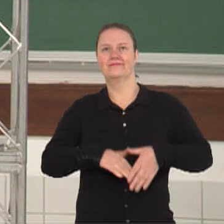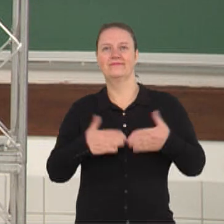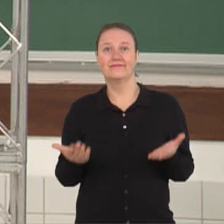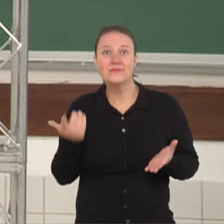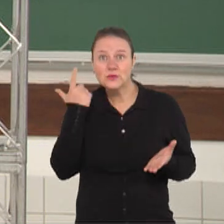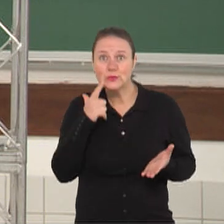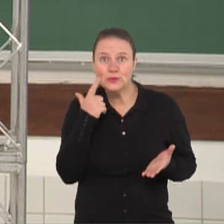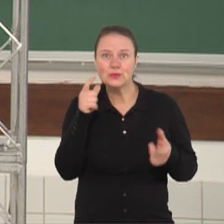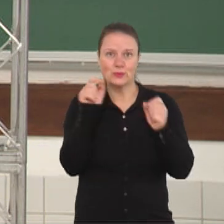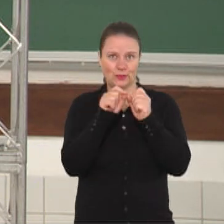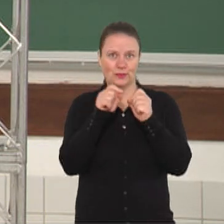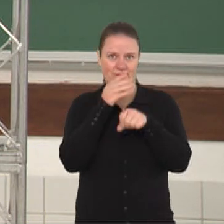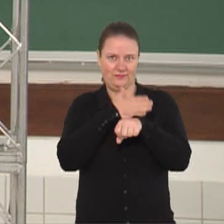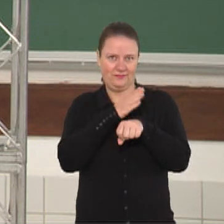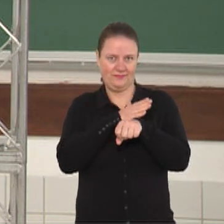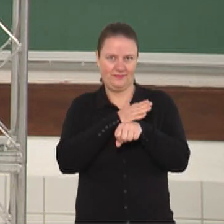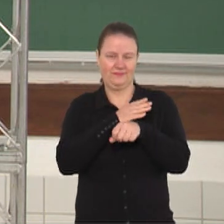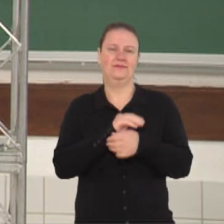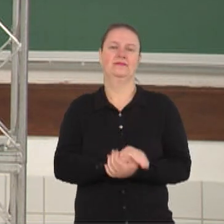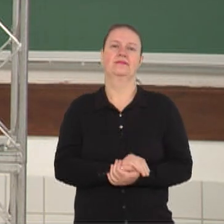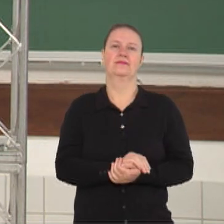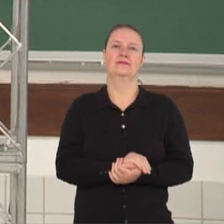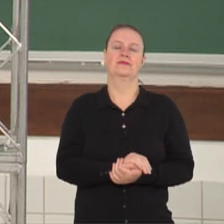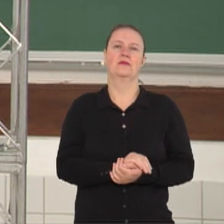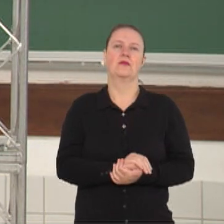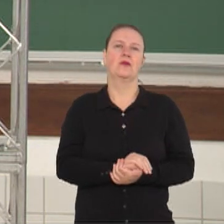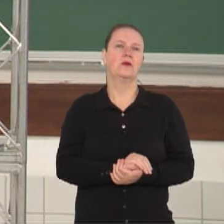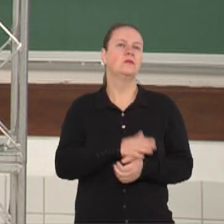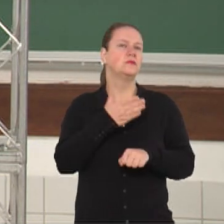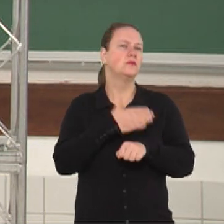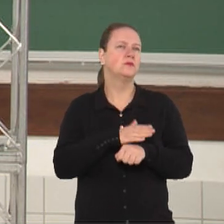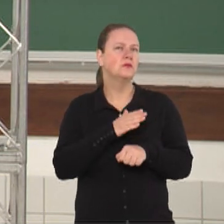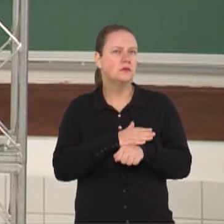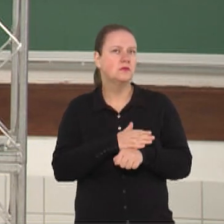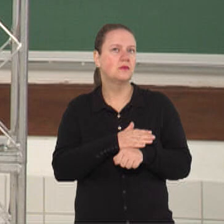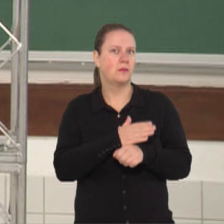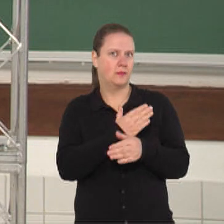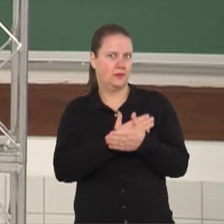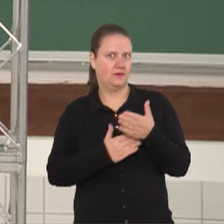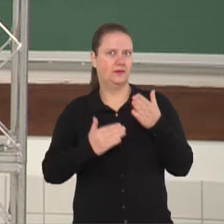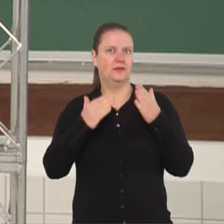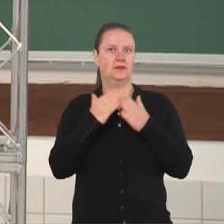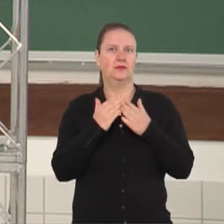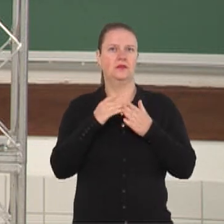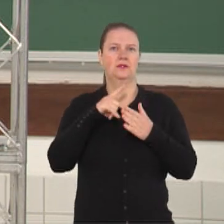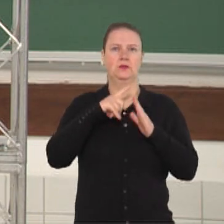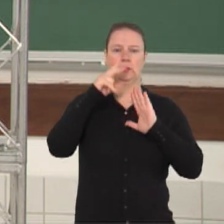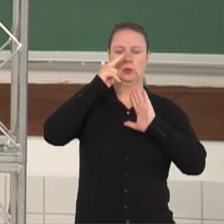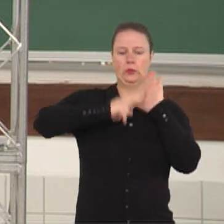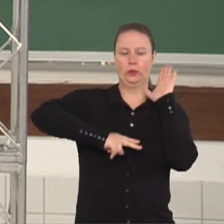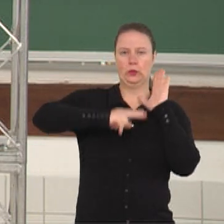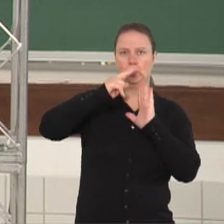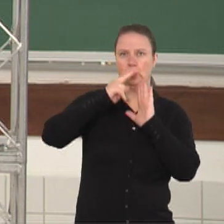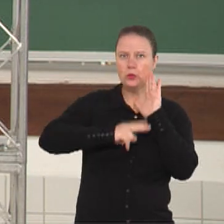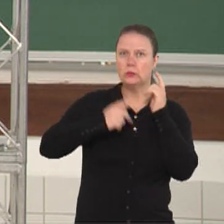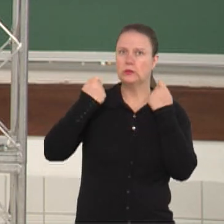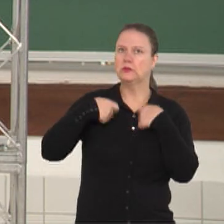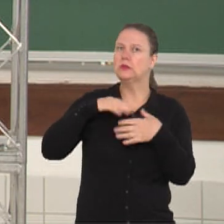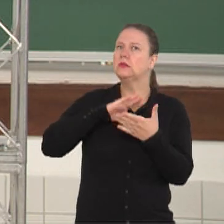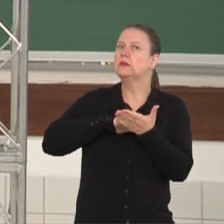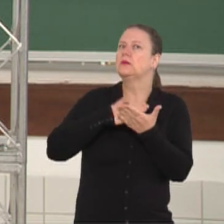Conseguiu resolver? Um exercício mais robusto, né? Leitura,